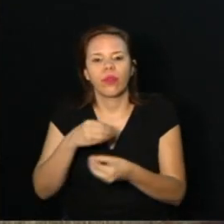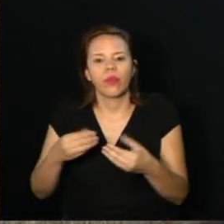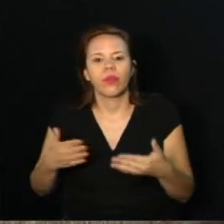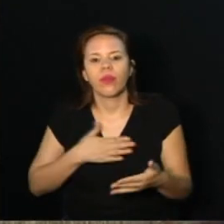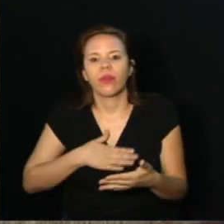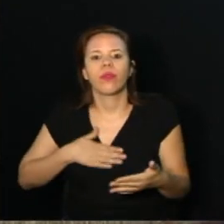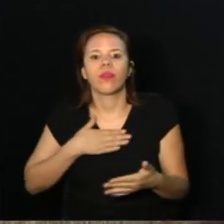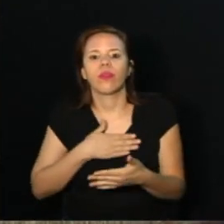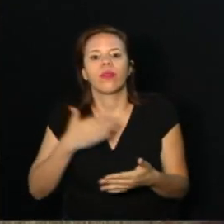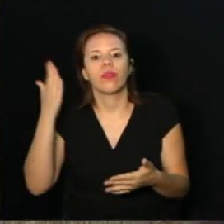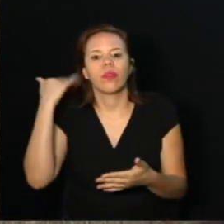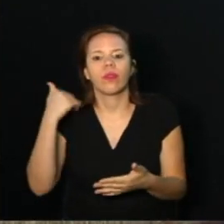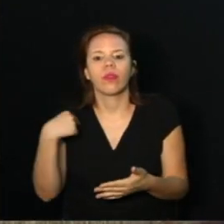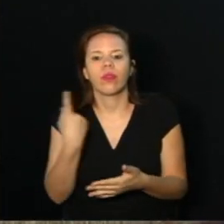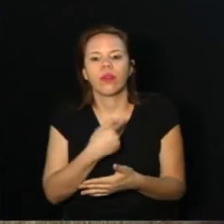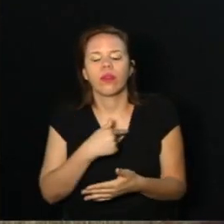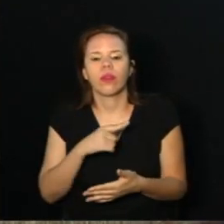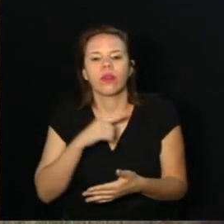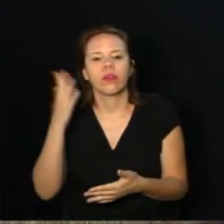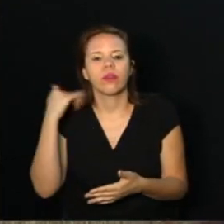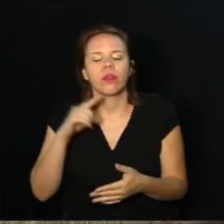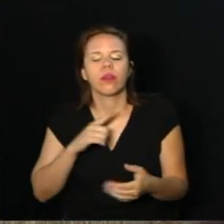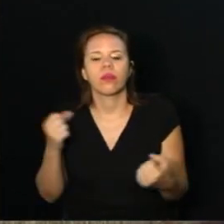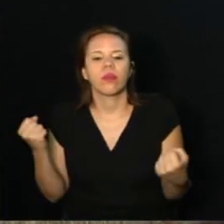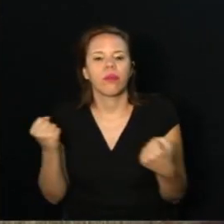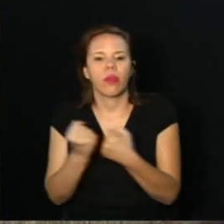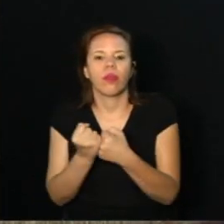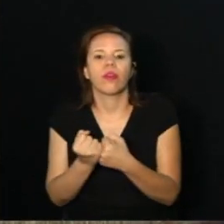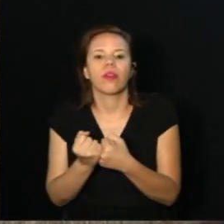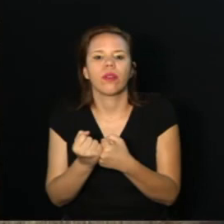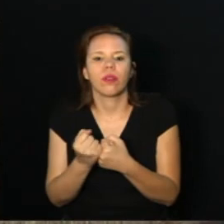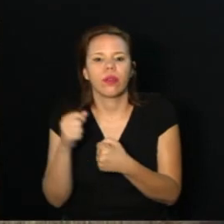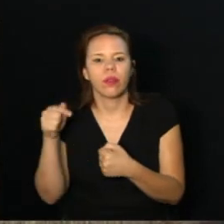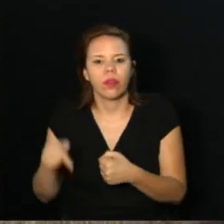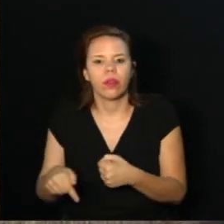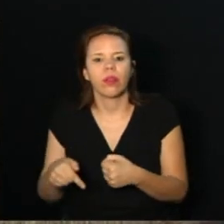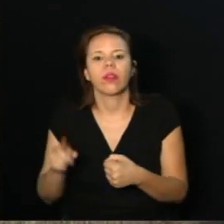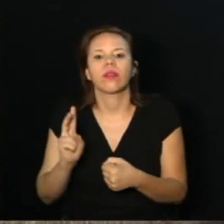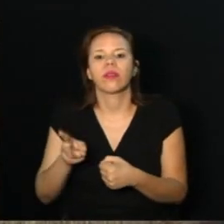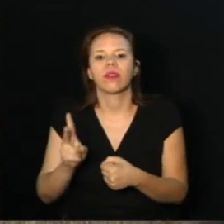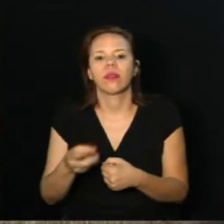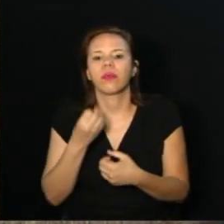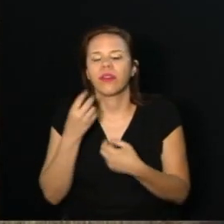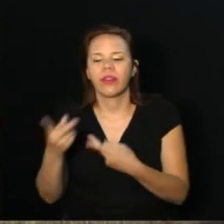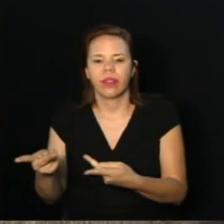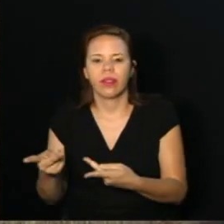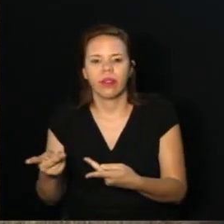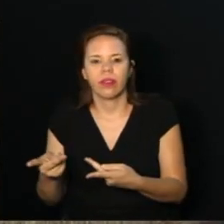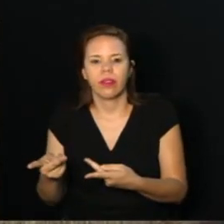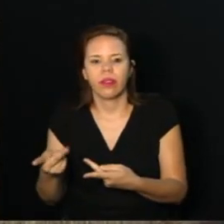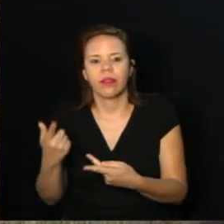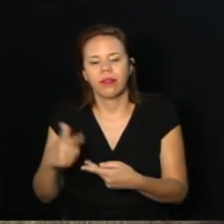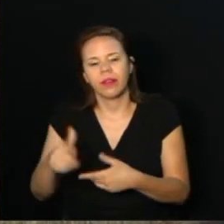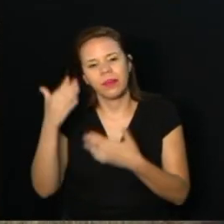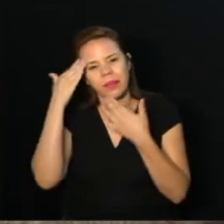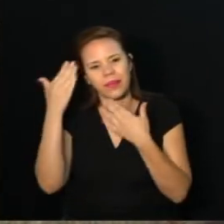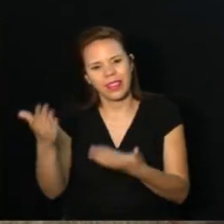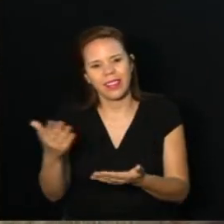prazer saber que nós temos apoio e esse apoio é sempre muito bem-vindo. Mais uma vez,